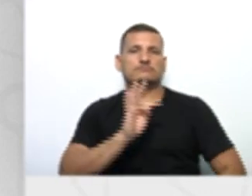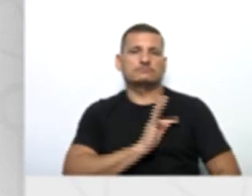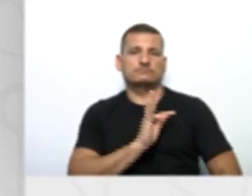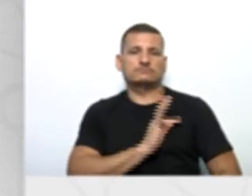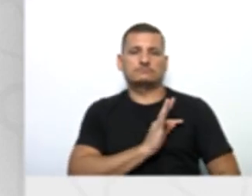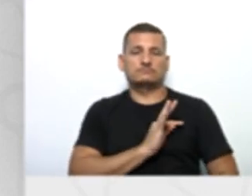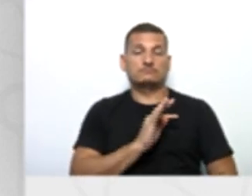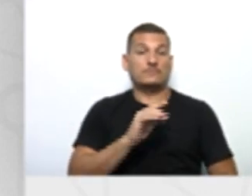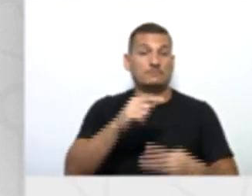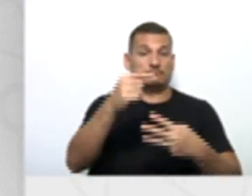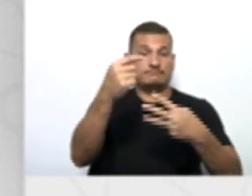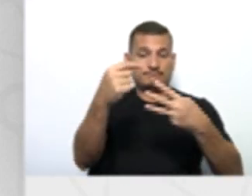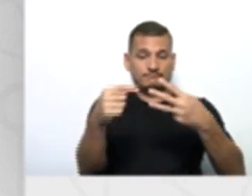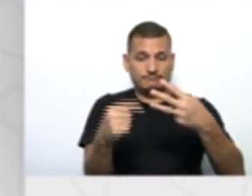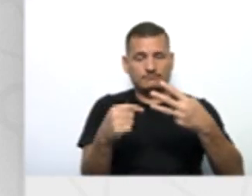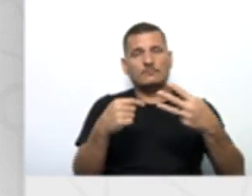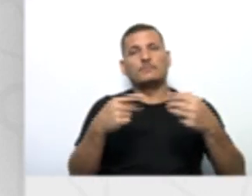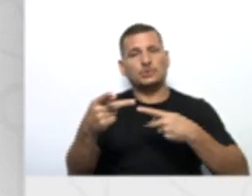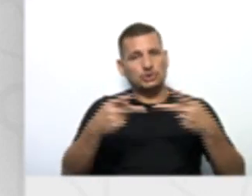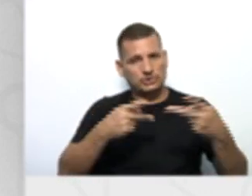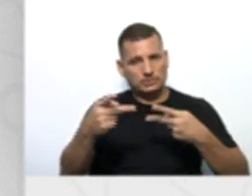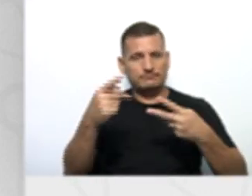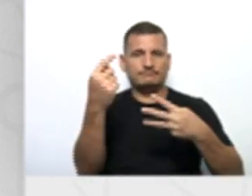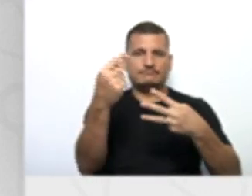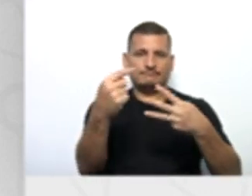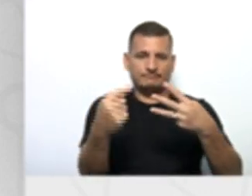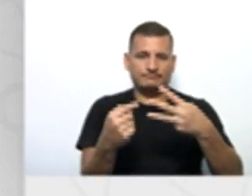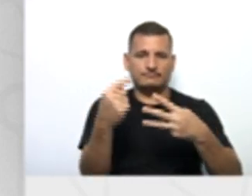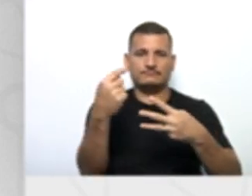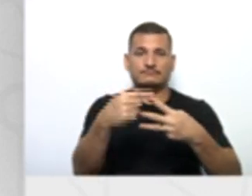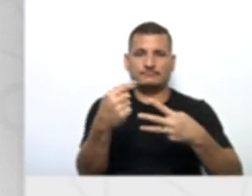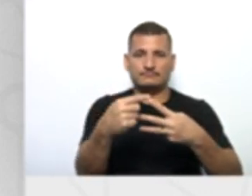aqui 3 projetos de lei que estão tramitando hoje. O projeto de lei